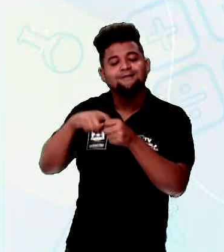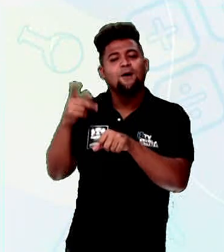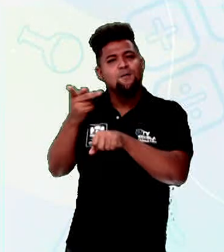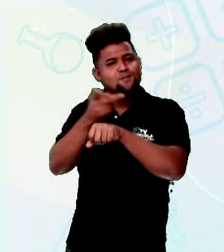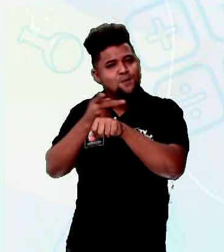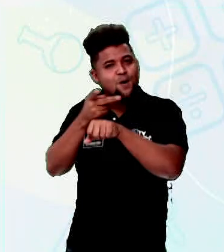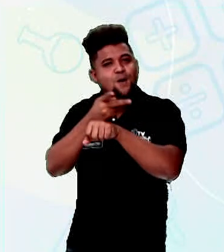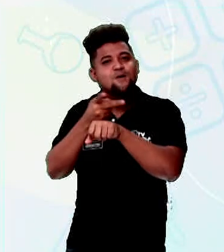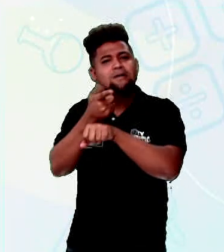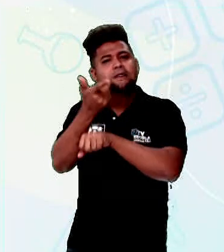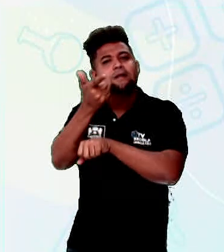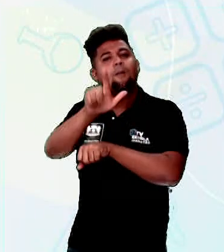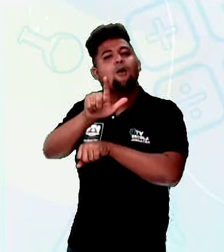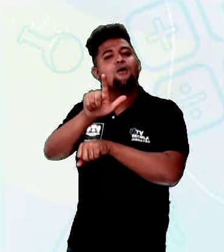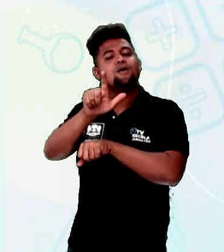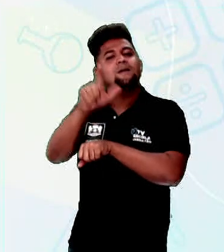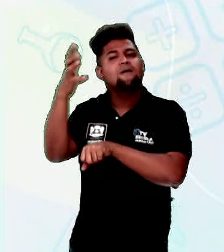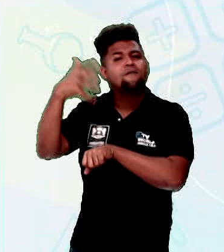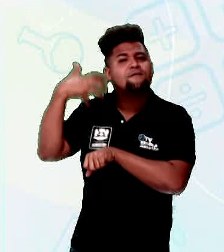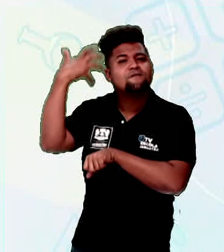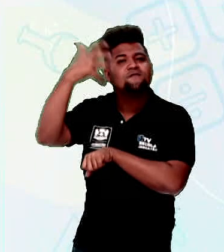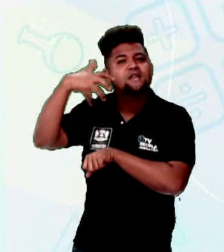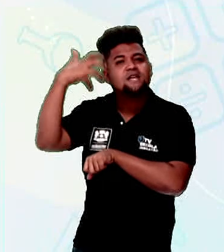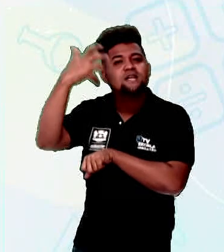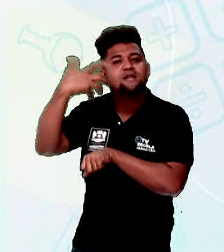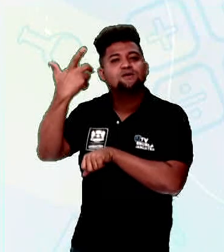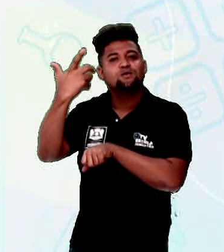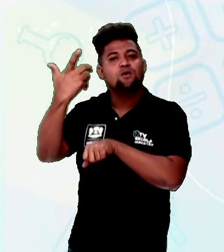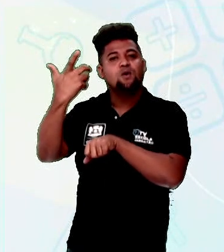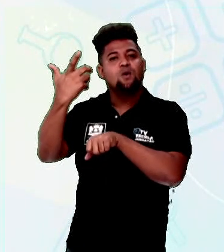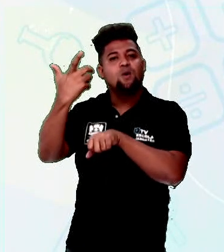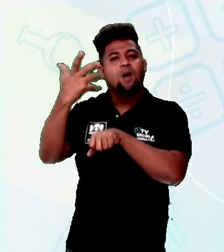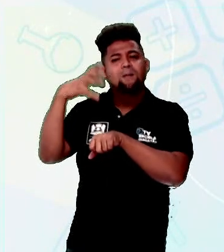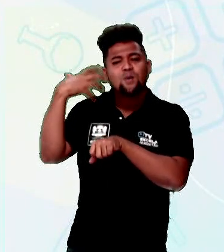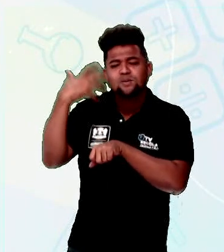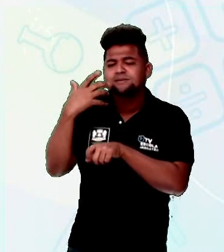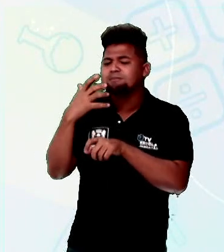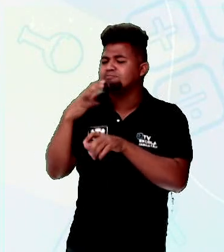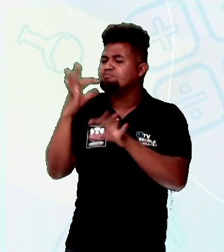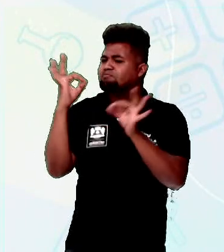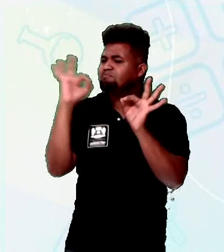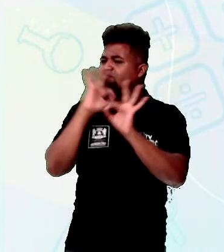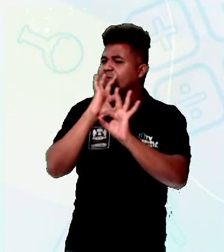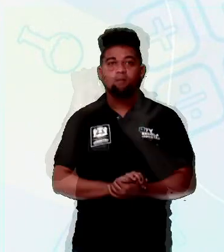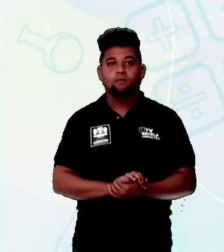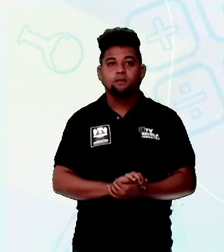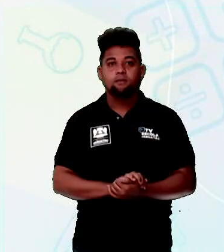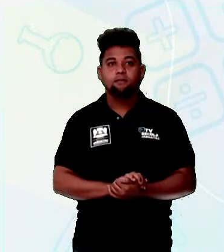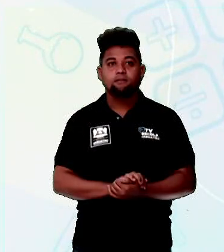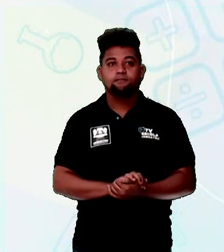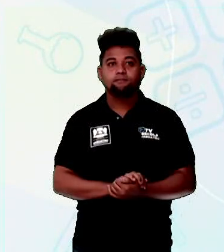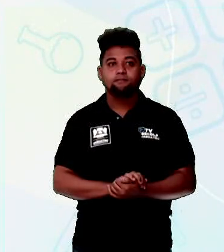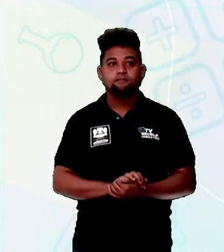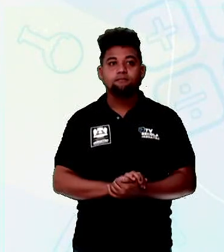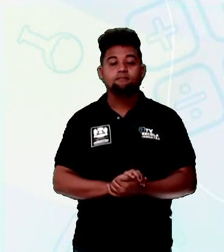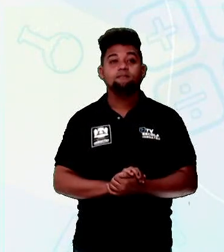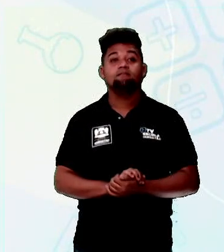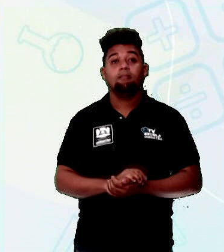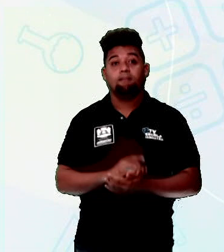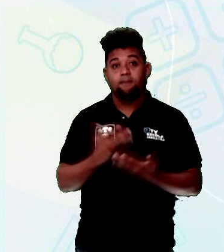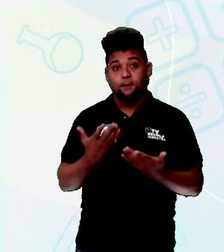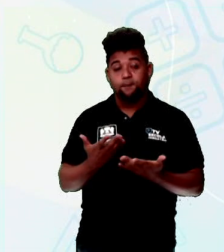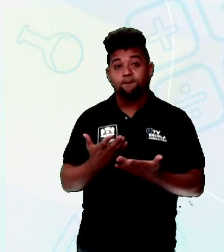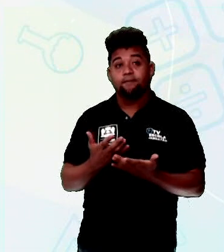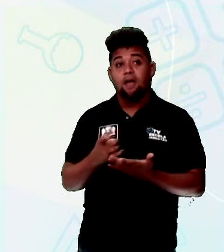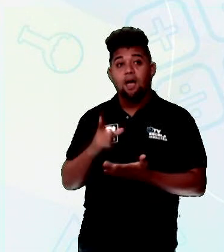depois vídeos dessa música que vocês vão conseguir ouvi-la e ela é muito bonita, bem interessante. Aqui nós